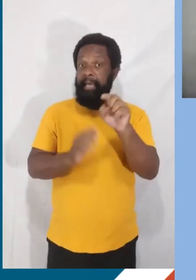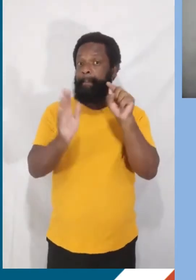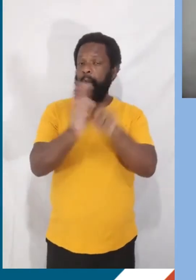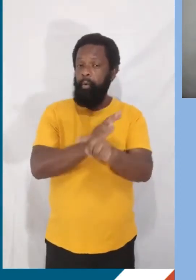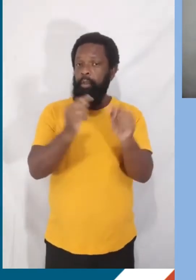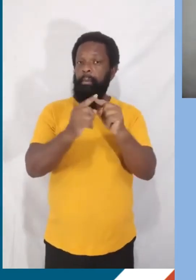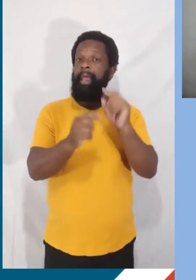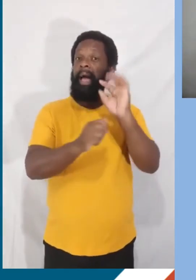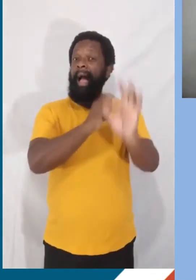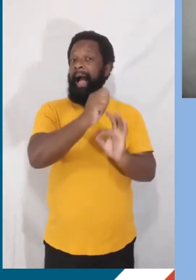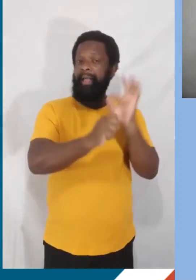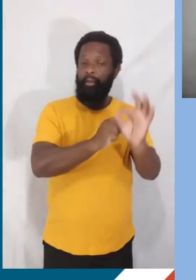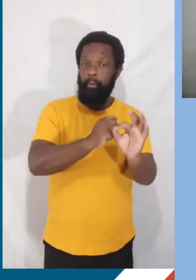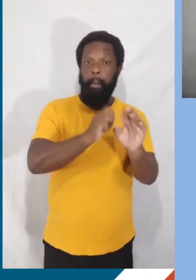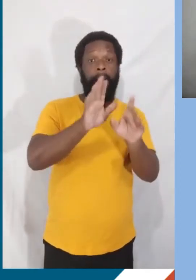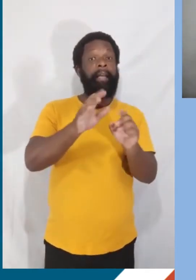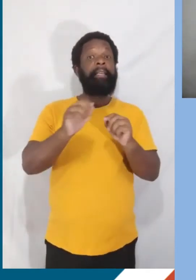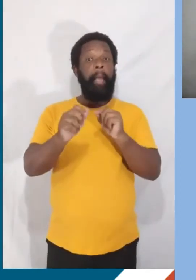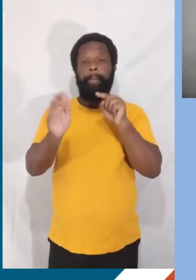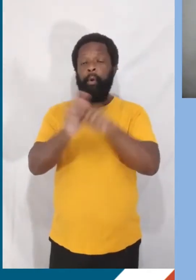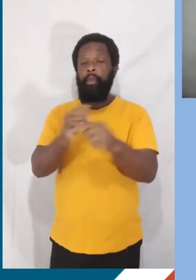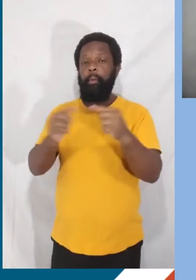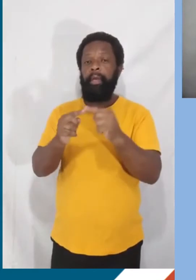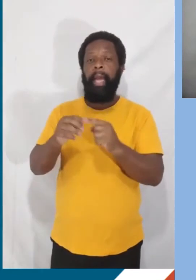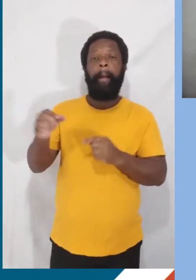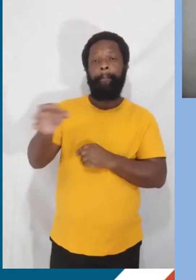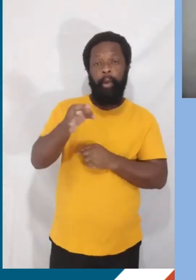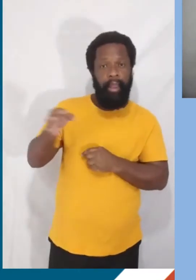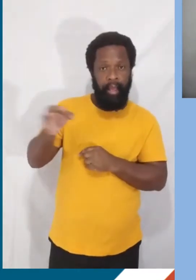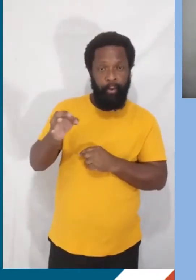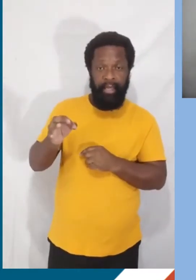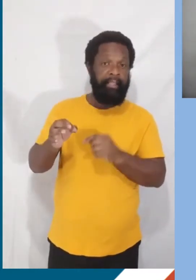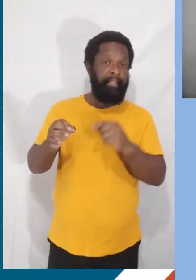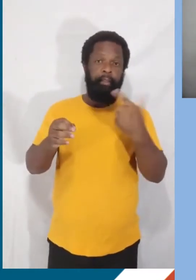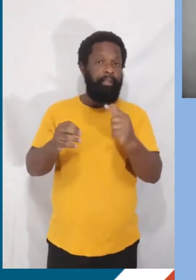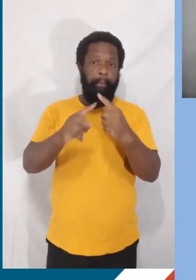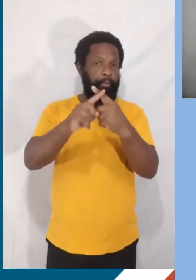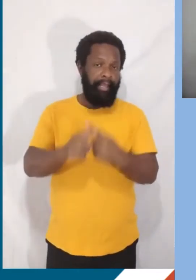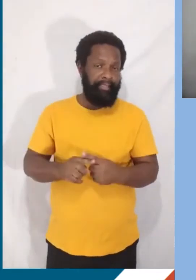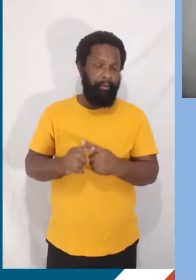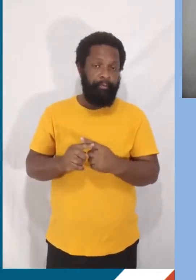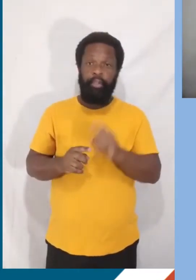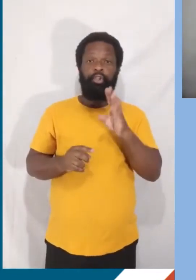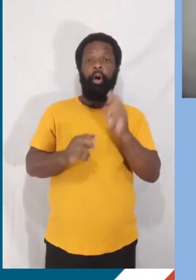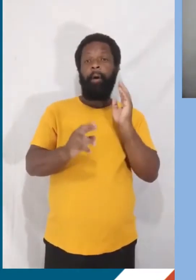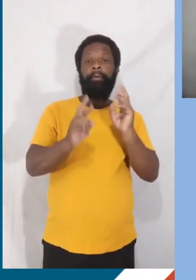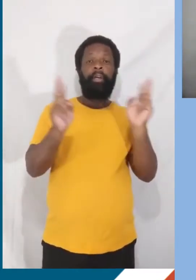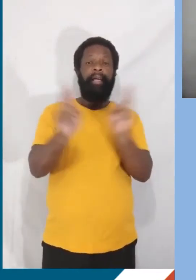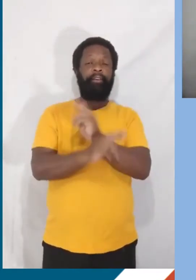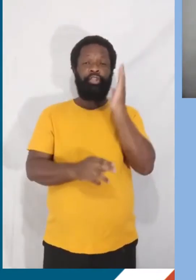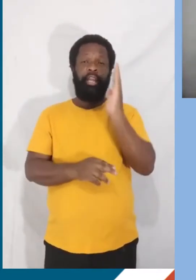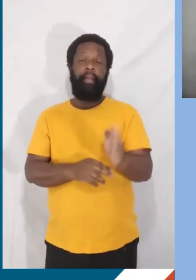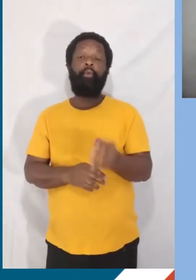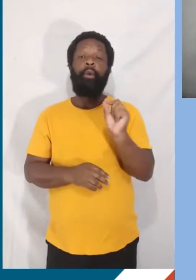pergunta fosse referente a átomos. Se fosse referente a moléculas, eu não iria multiplicar esse número aqui na frente. Ia ser só